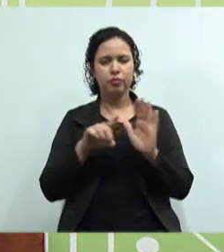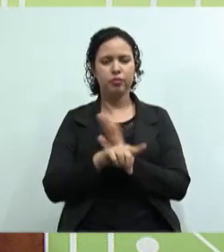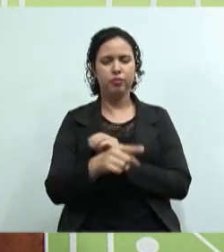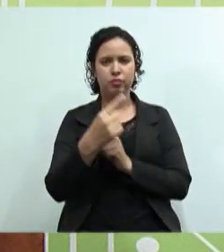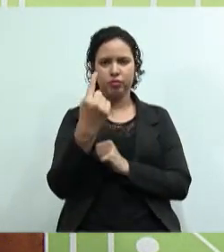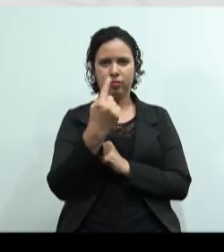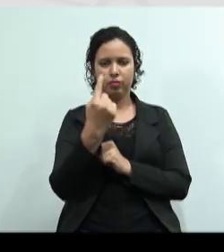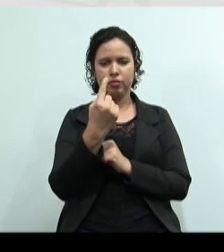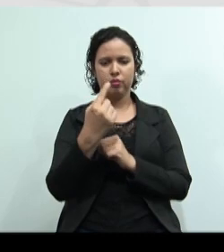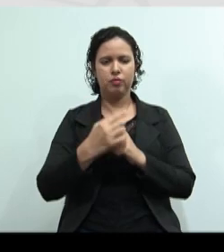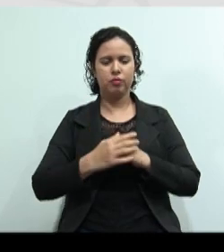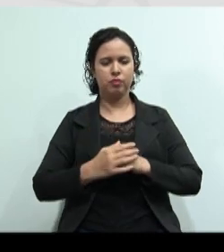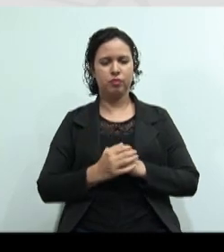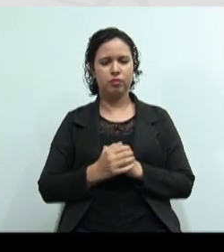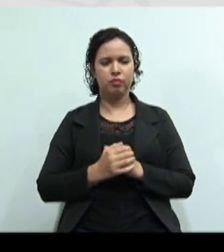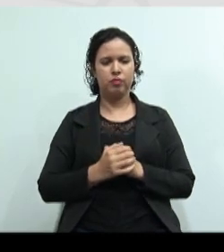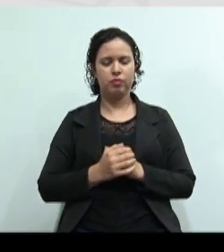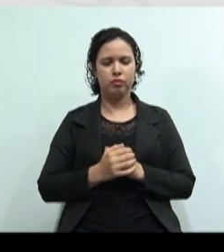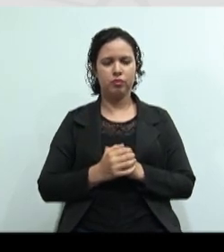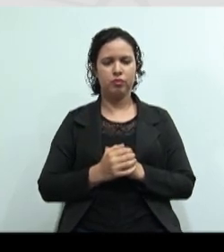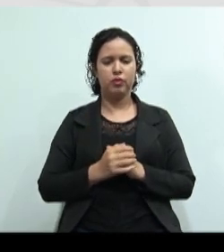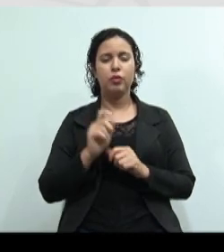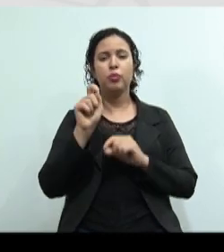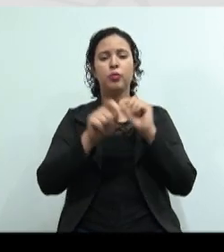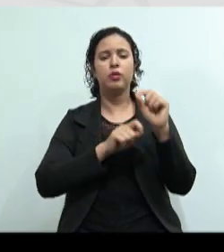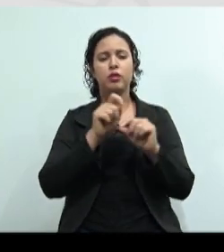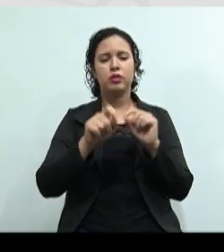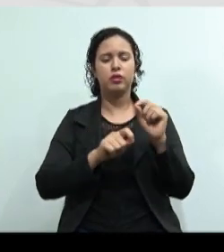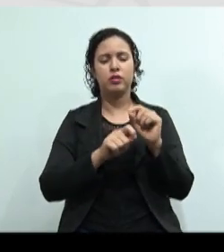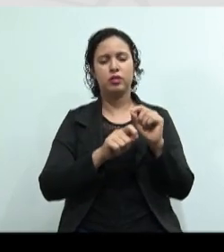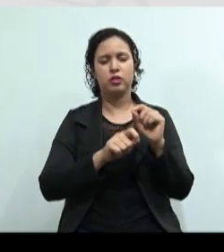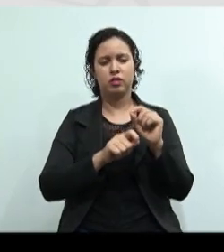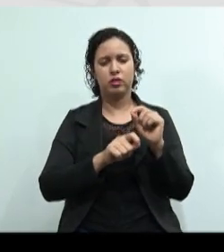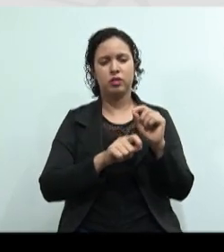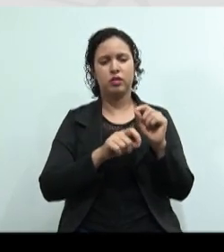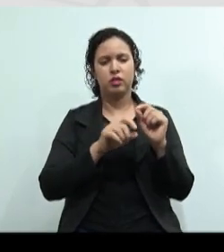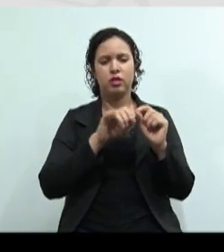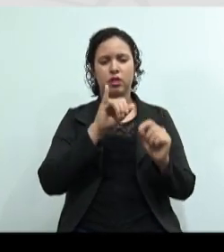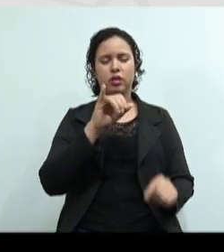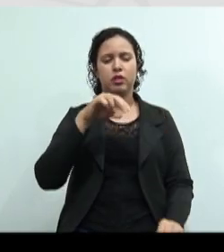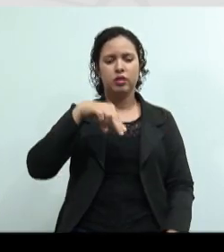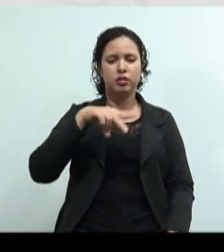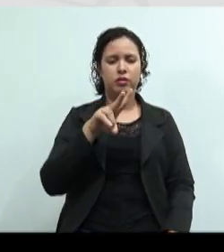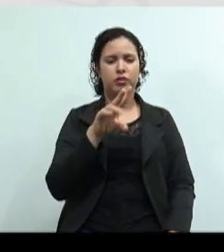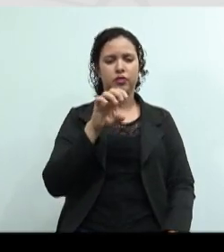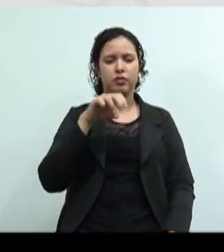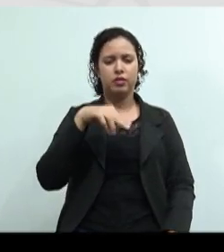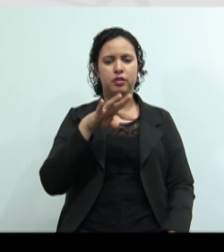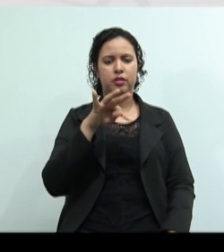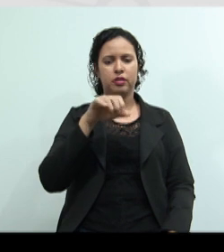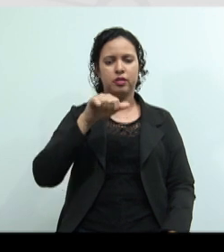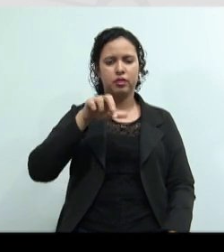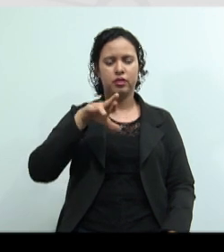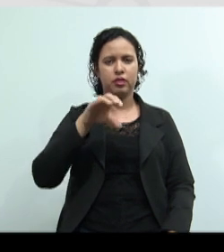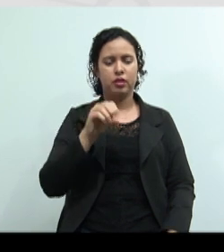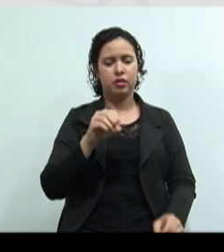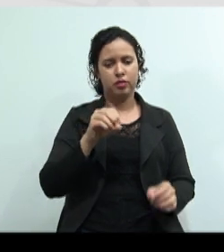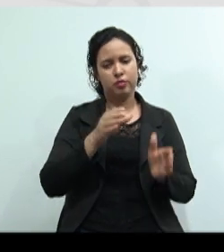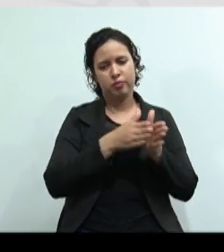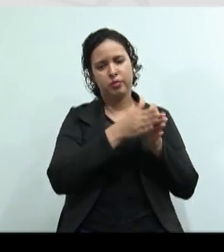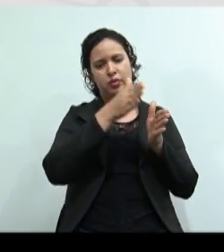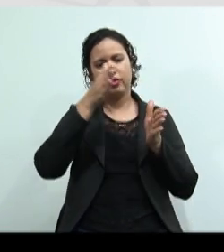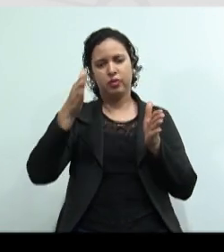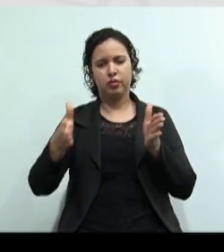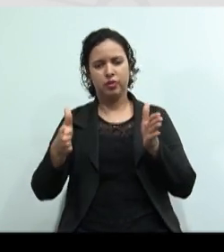no slide. Então, definição de inventário periódico e inventário permanente. Então, o que é inventário periódico?